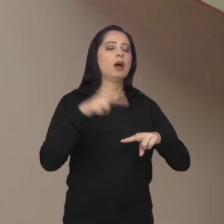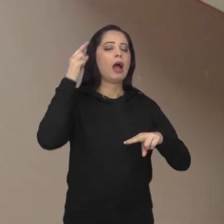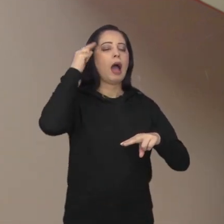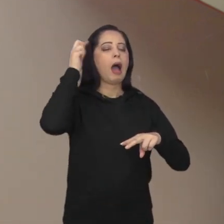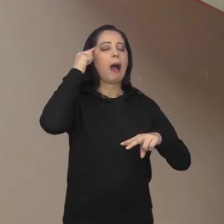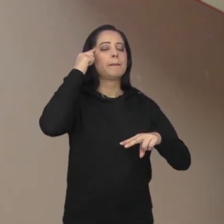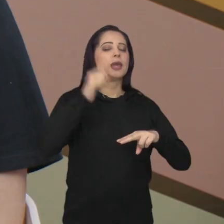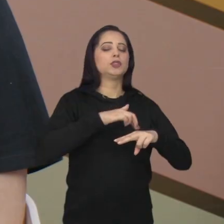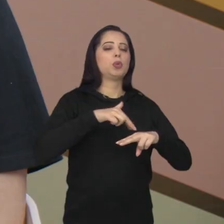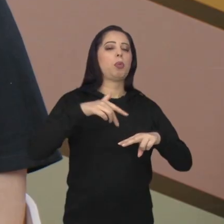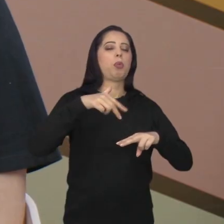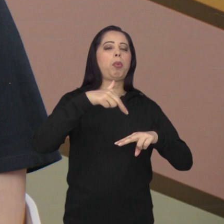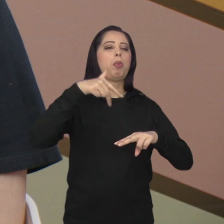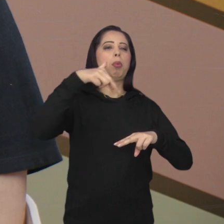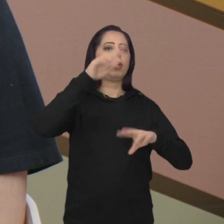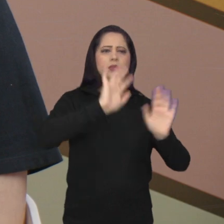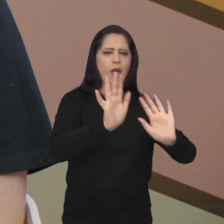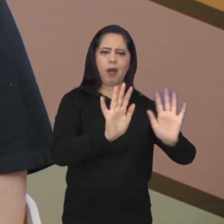presente e me conectar.